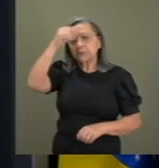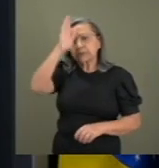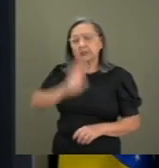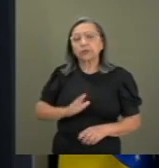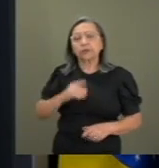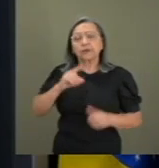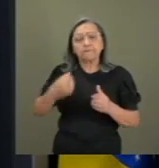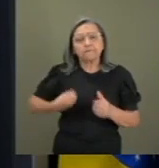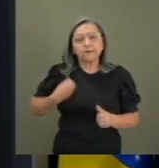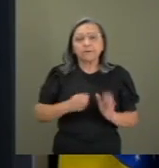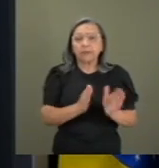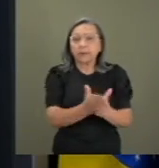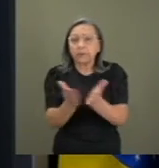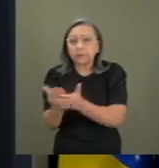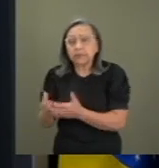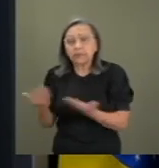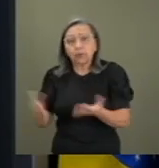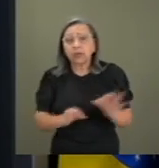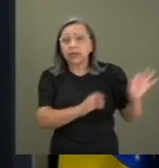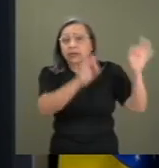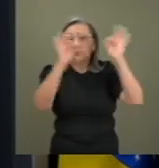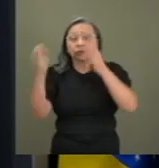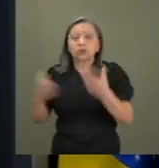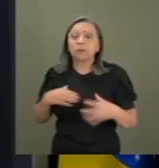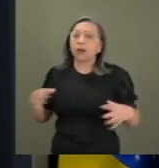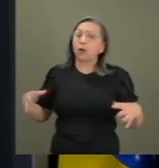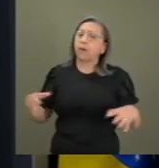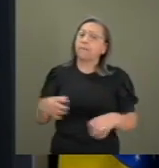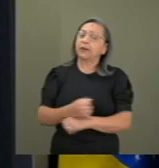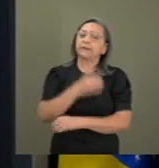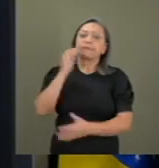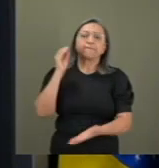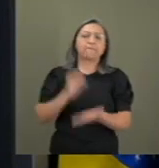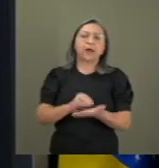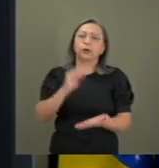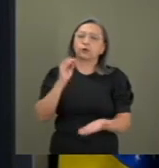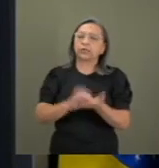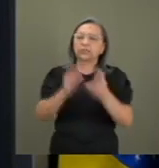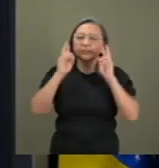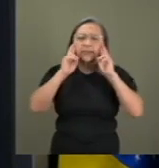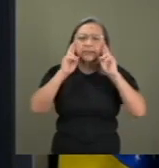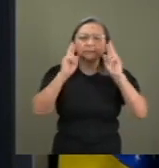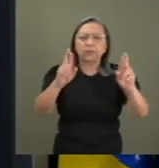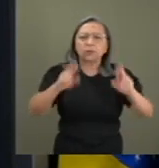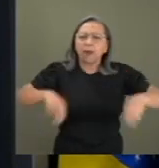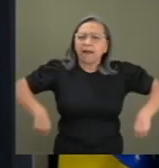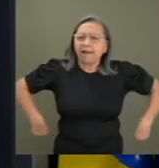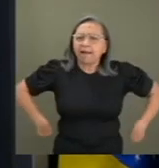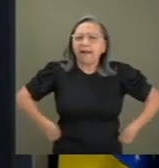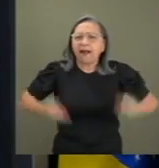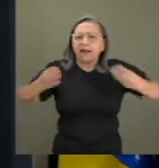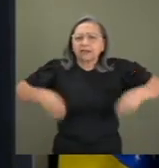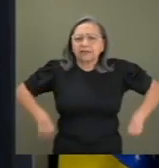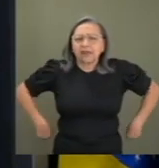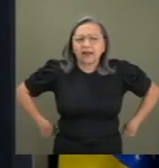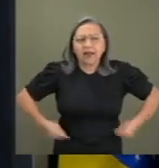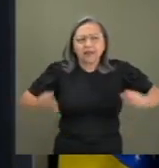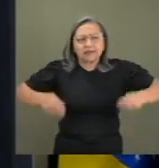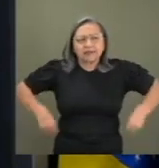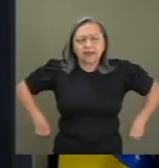assistem hoje é uma completa falta de pudor, com gastanças